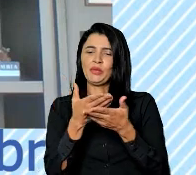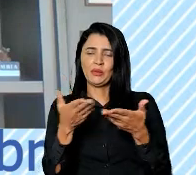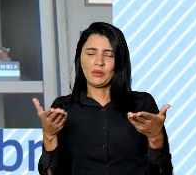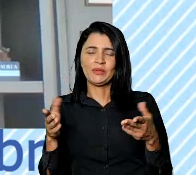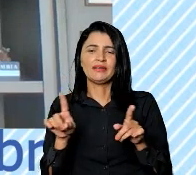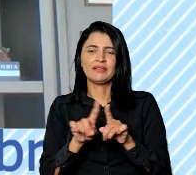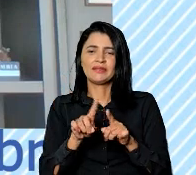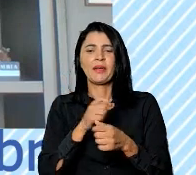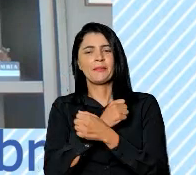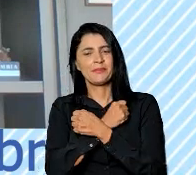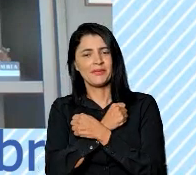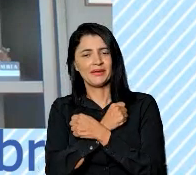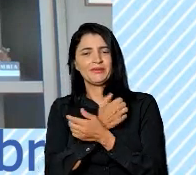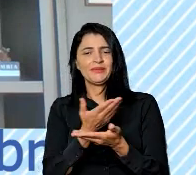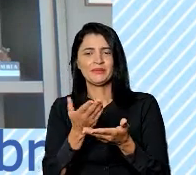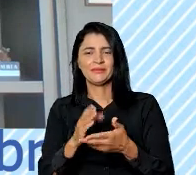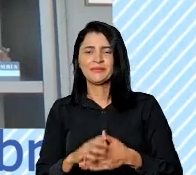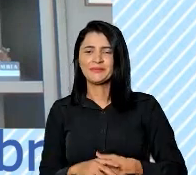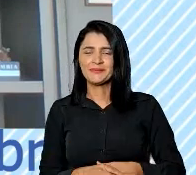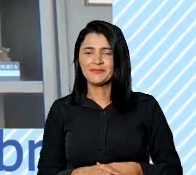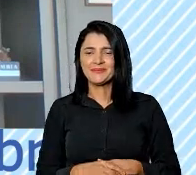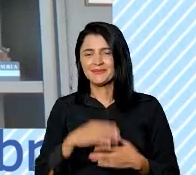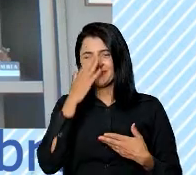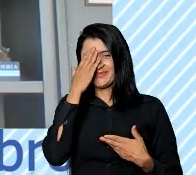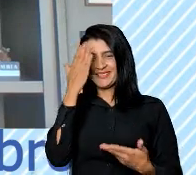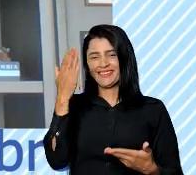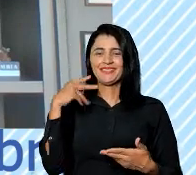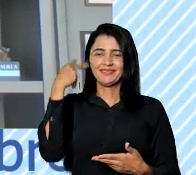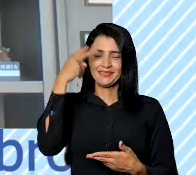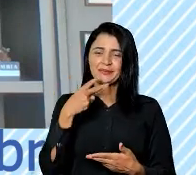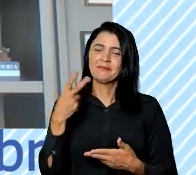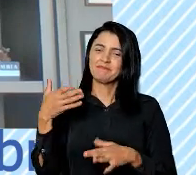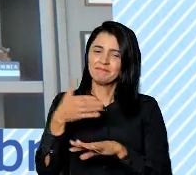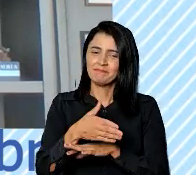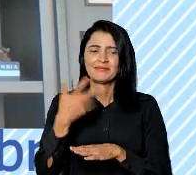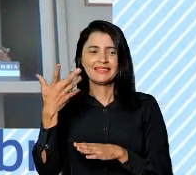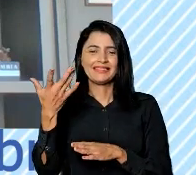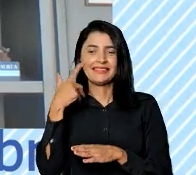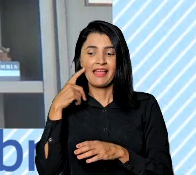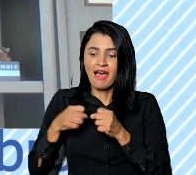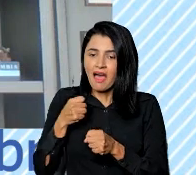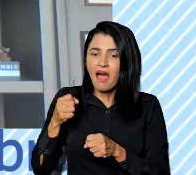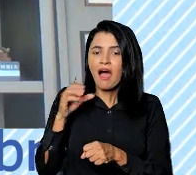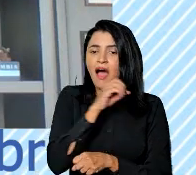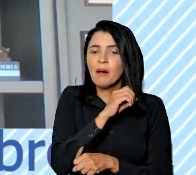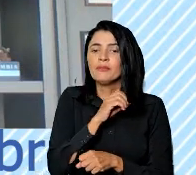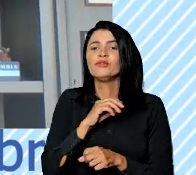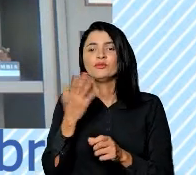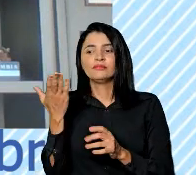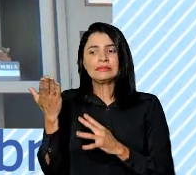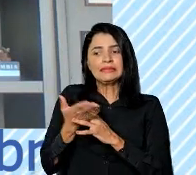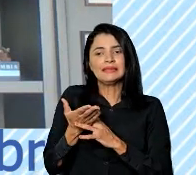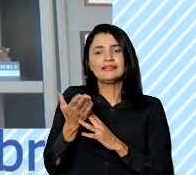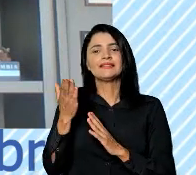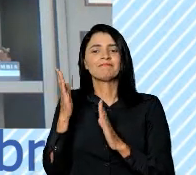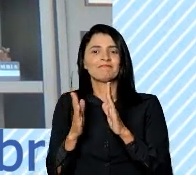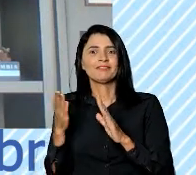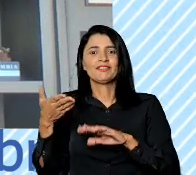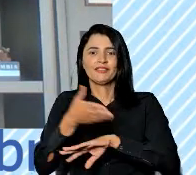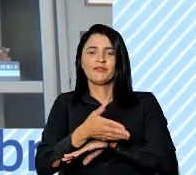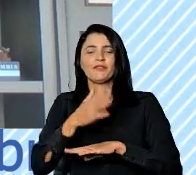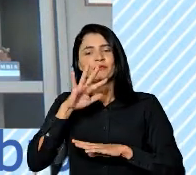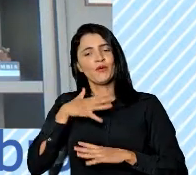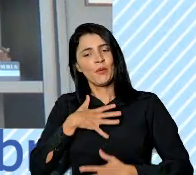um forte abraço. Muito obrigada, vereadora, por ter dado essa corridinha aqui nesse intervalo. Foi uma honra,